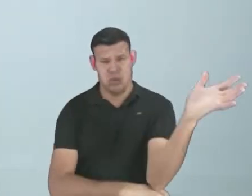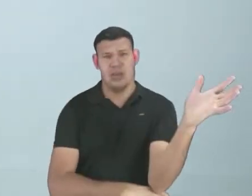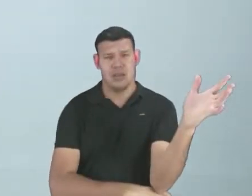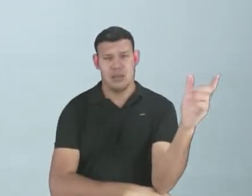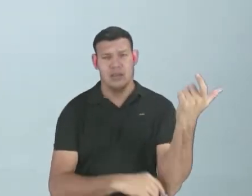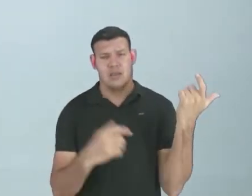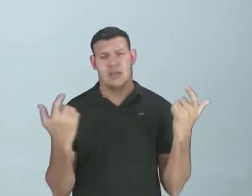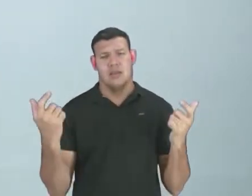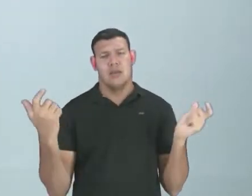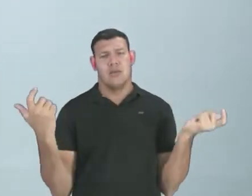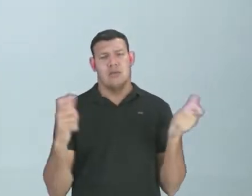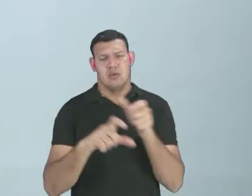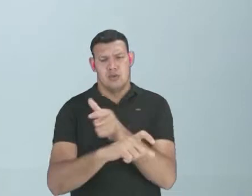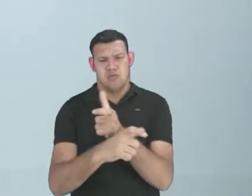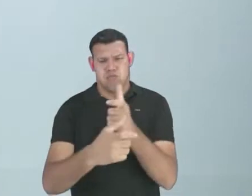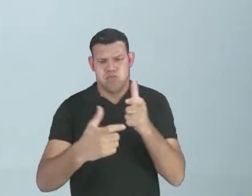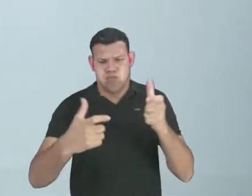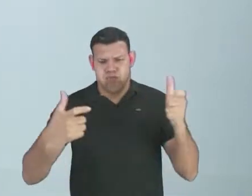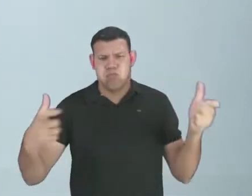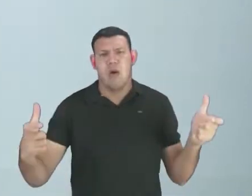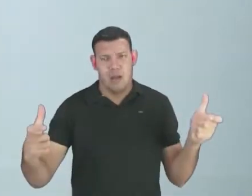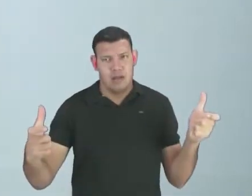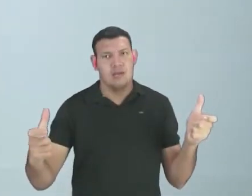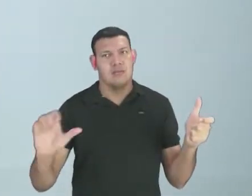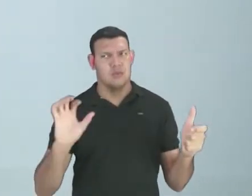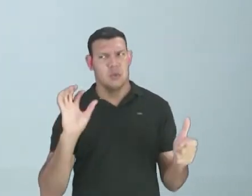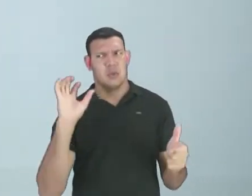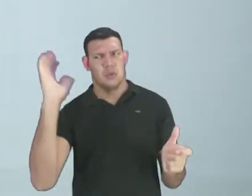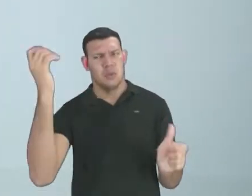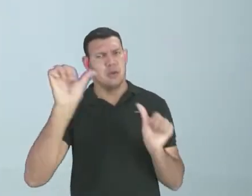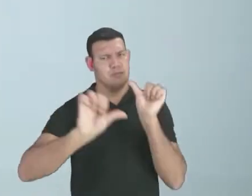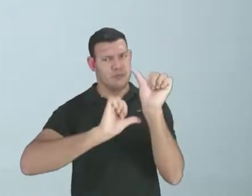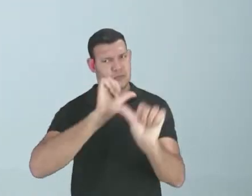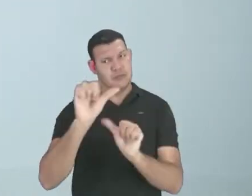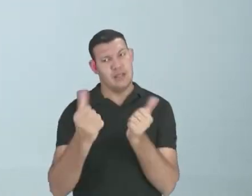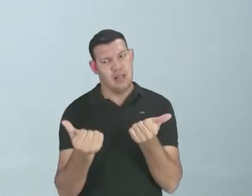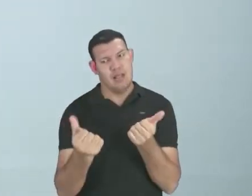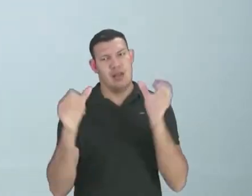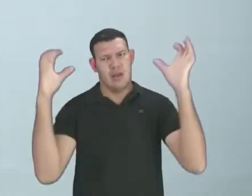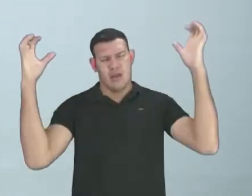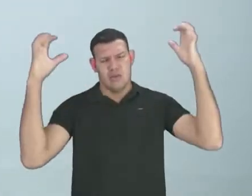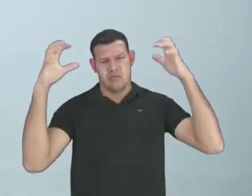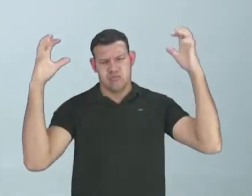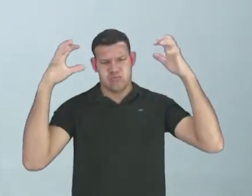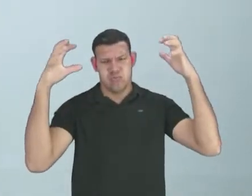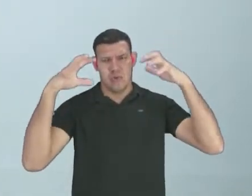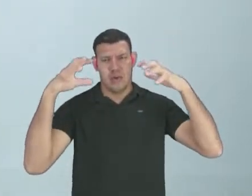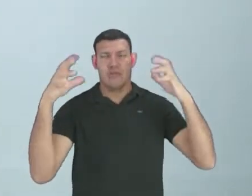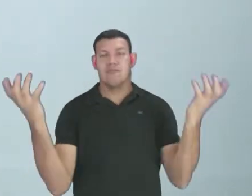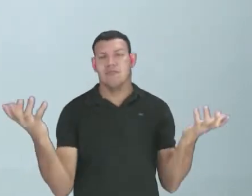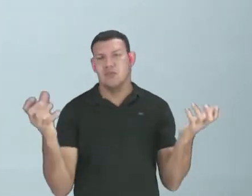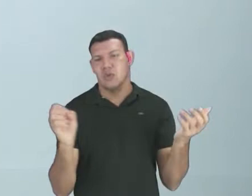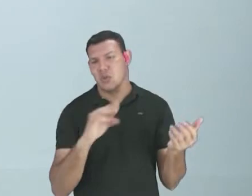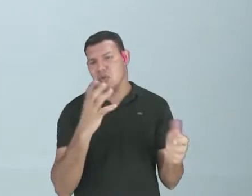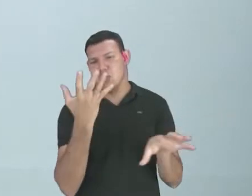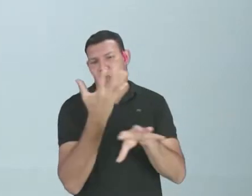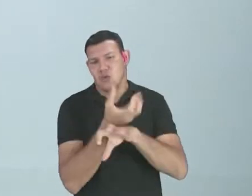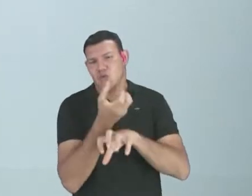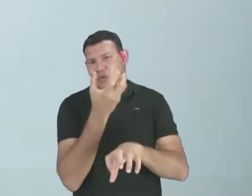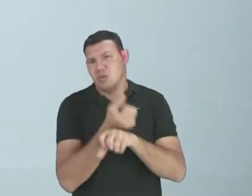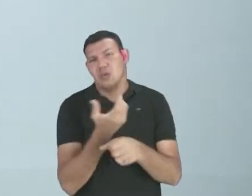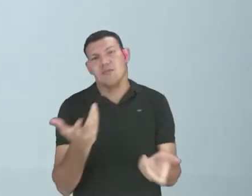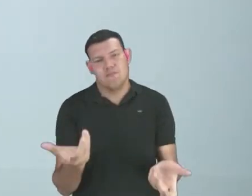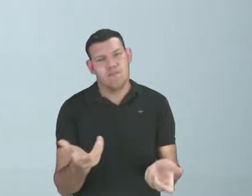grande parte dela, você vai ter alterações nos padrões climáticos. Pode ou parar de chover, ou pode ficar um ambiente muito seco, tá? Tudo isso